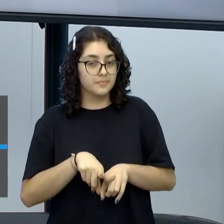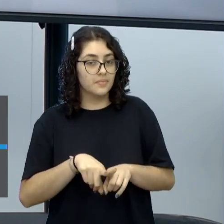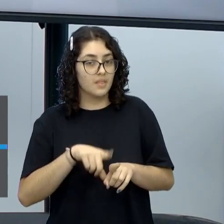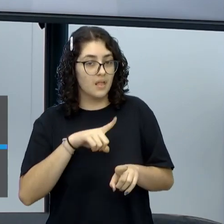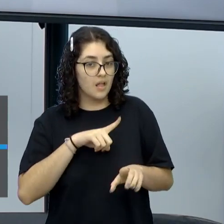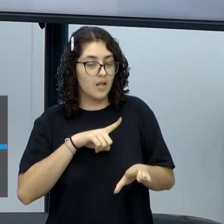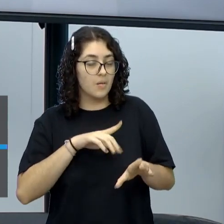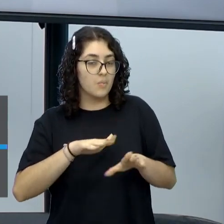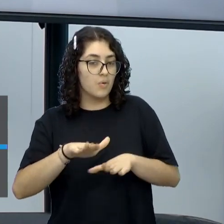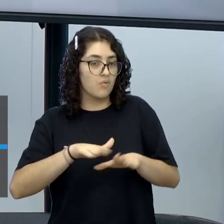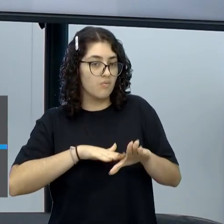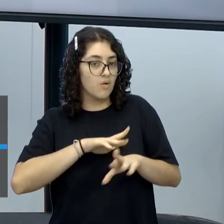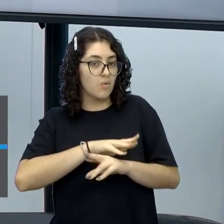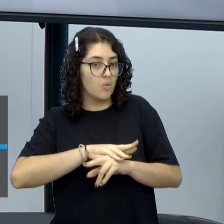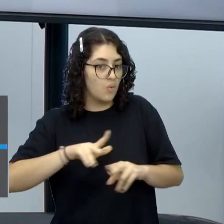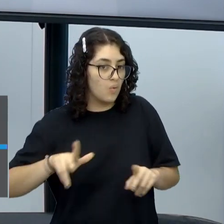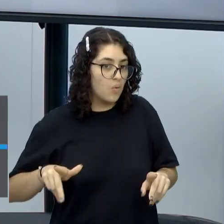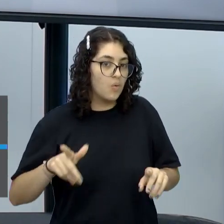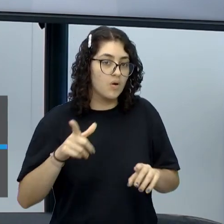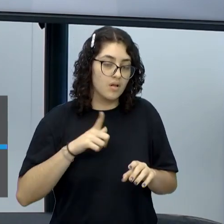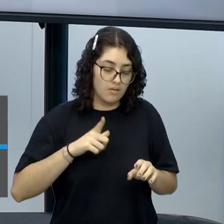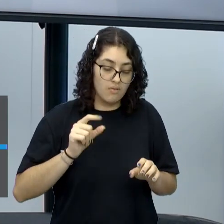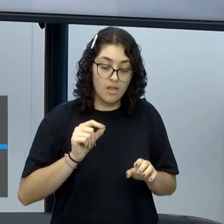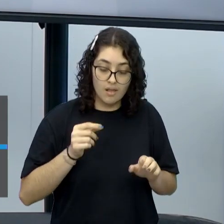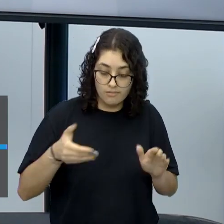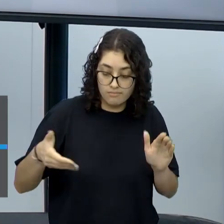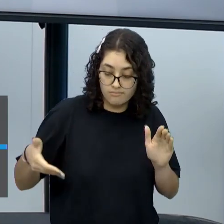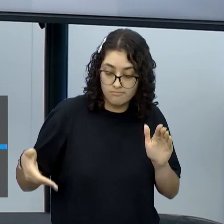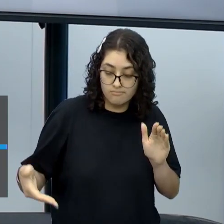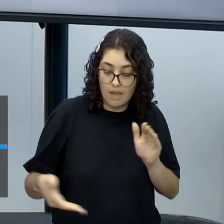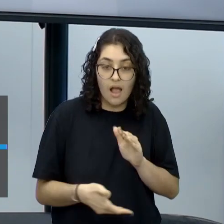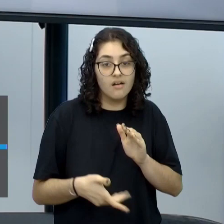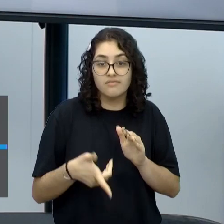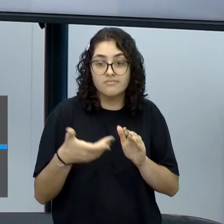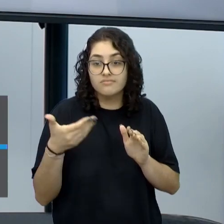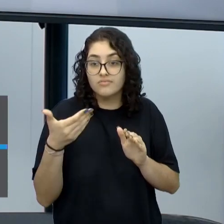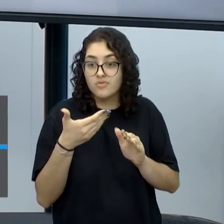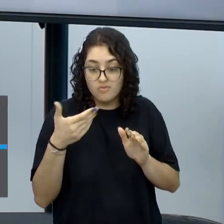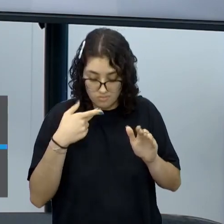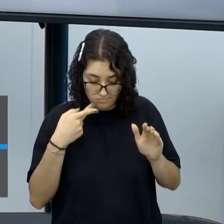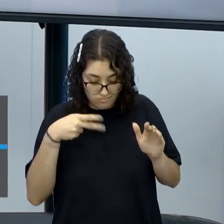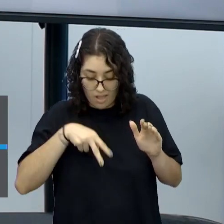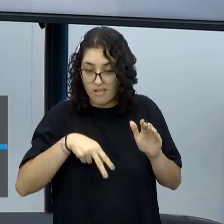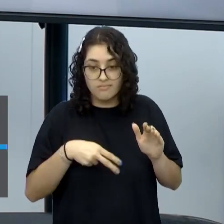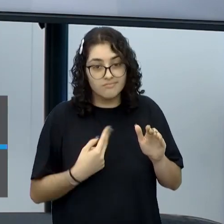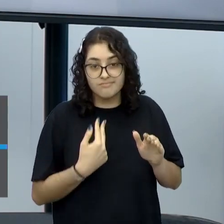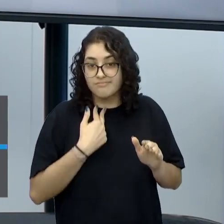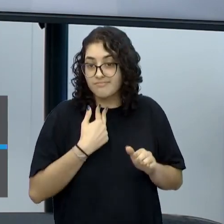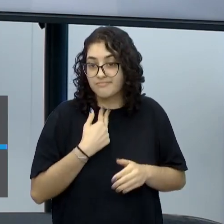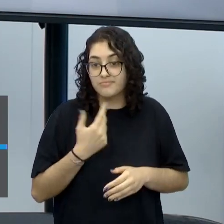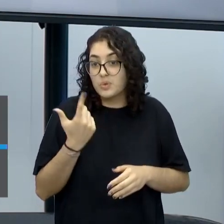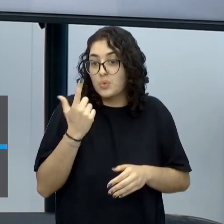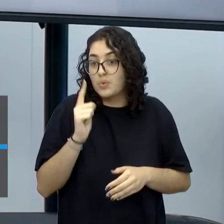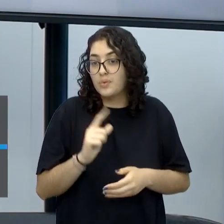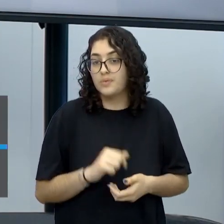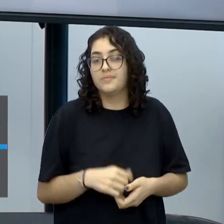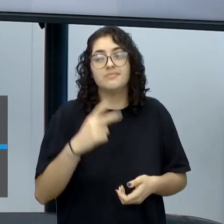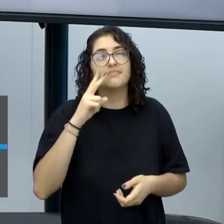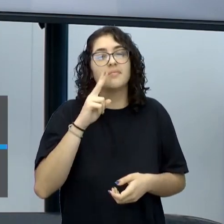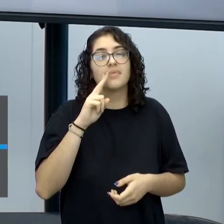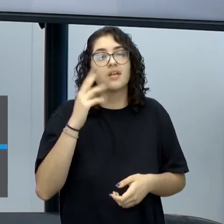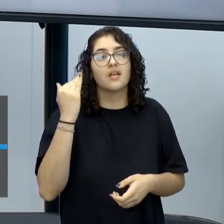movimentos das águas embaixo, né? E que não são visíveis a olho nu. Eu lembrei de um bagulho do